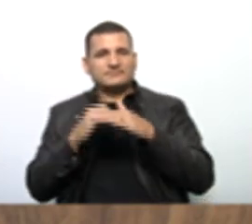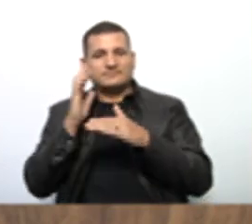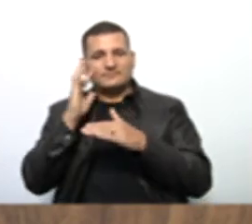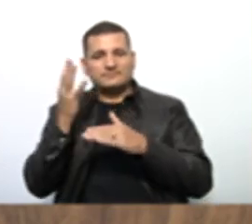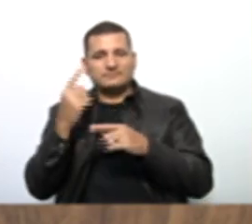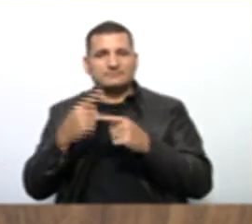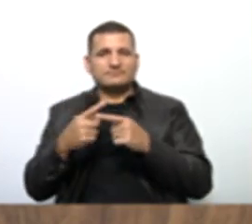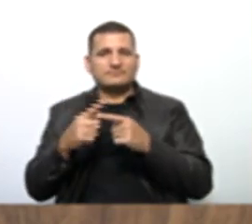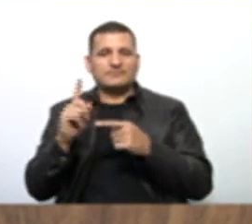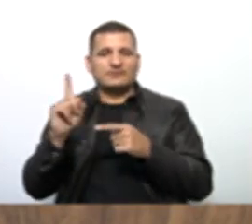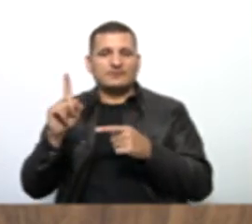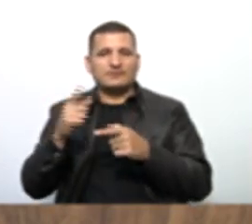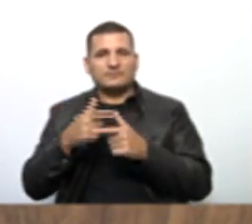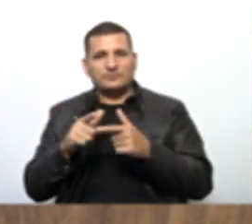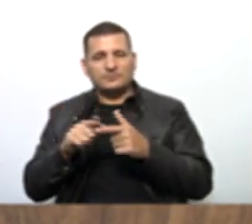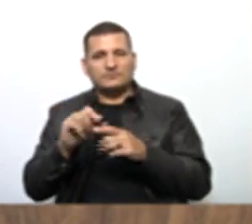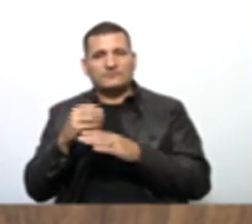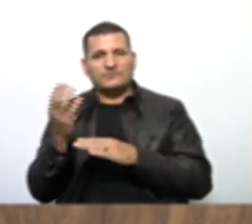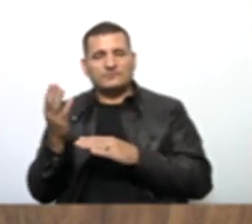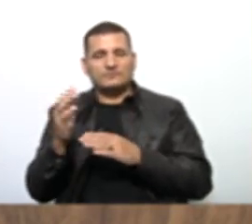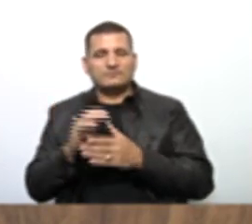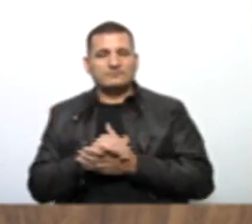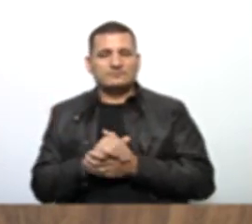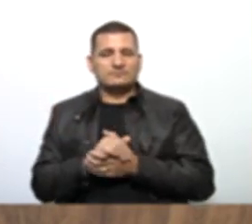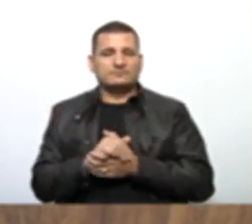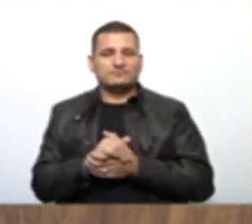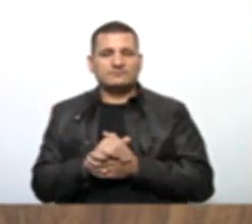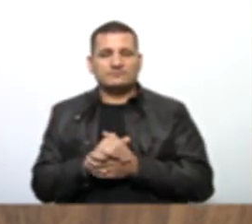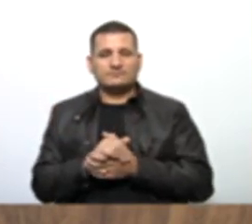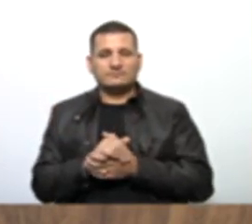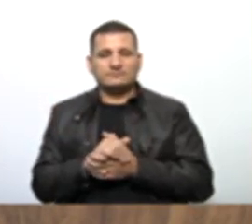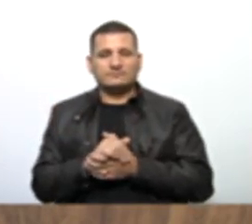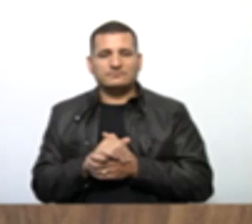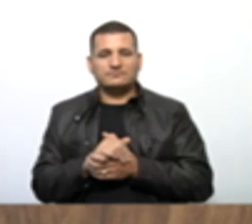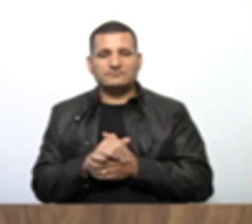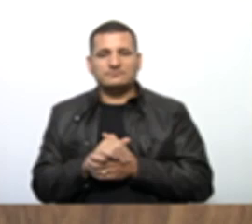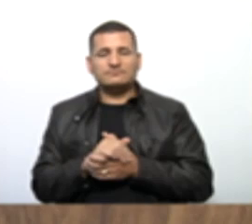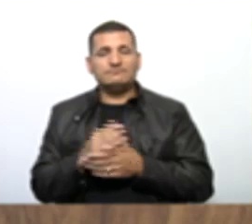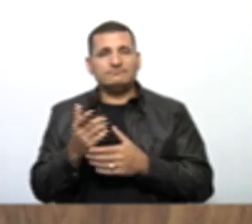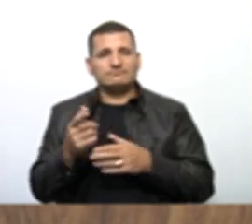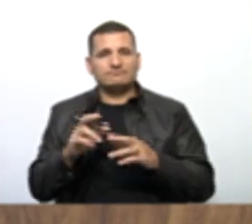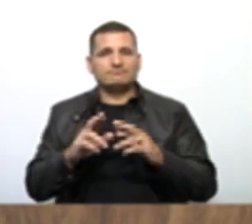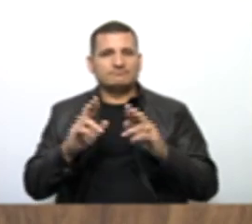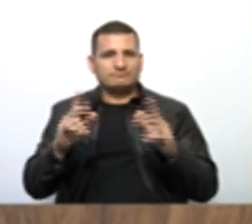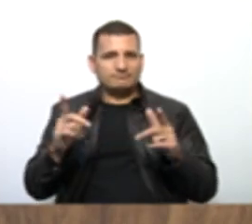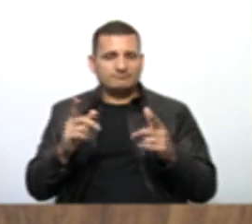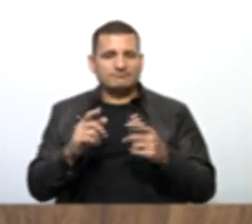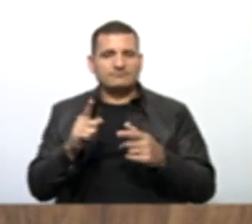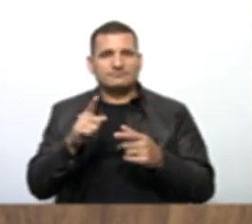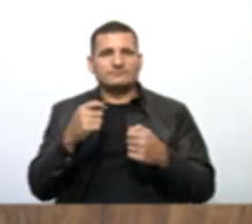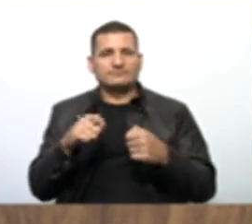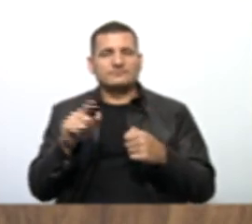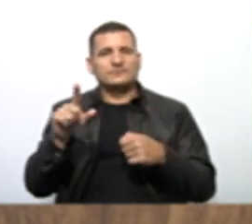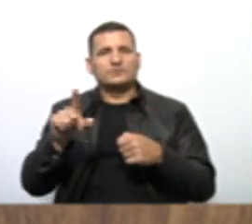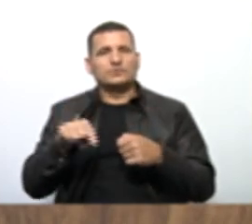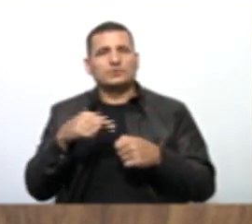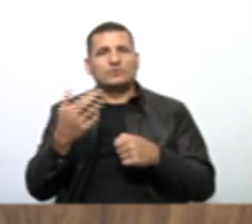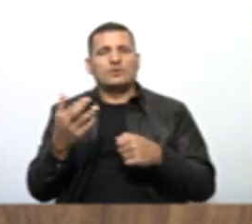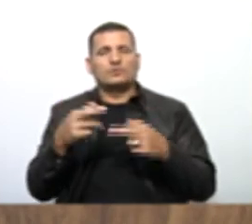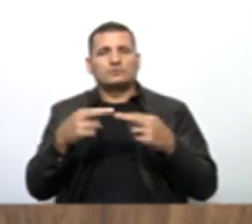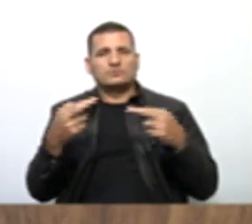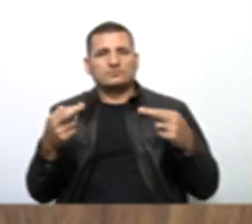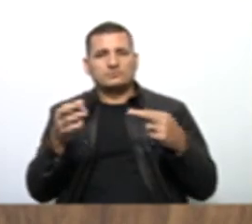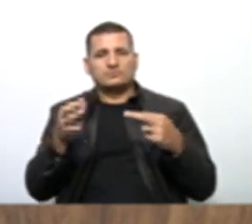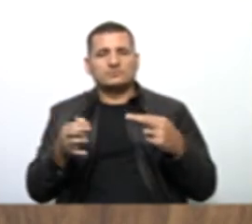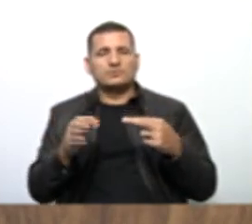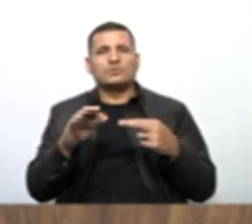externo lá na rua não é dentro da minha casa é isso então isso faz muita diferença você tem que escolher qual é o cabo correto é a